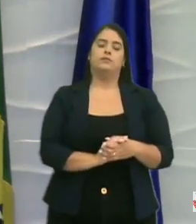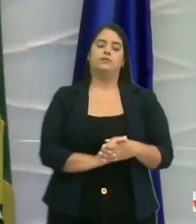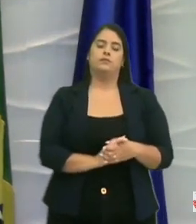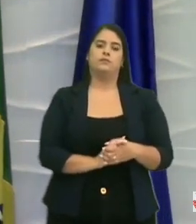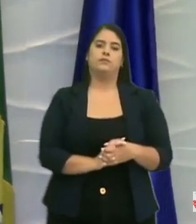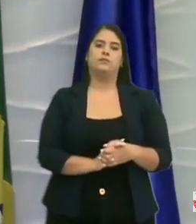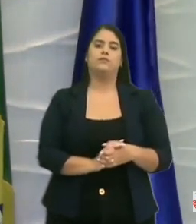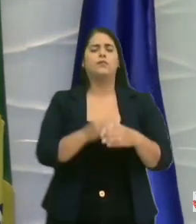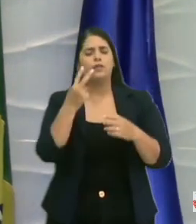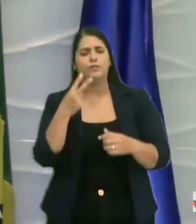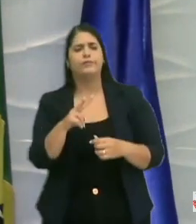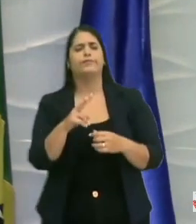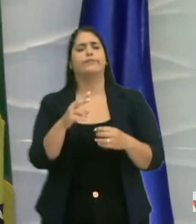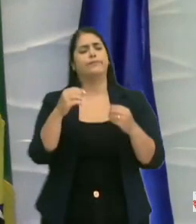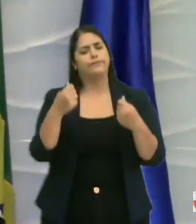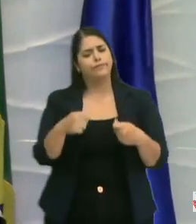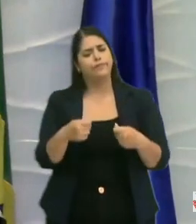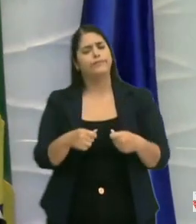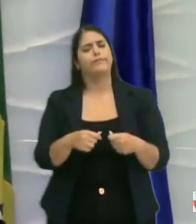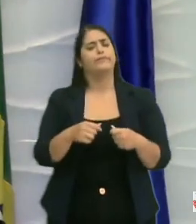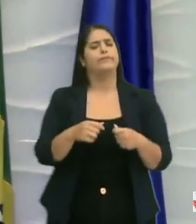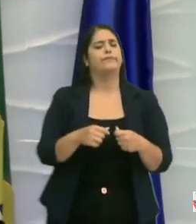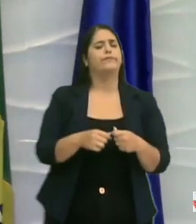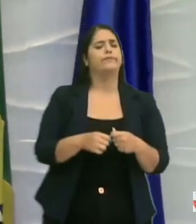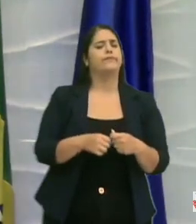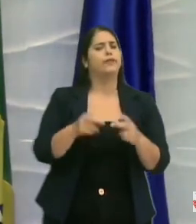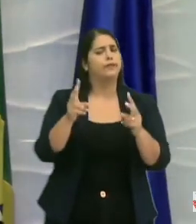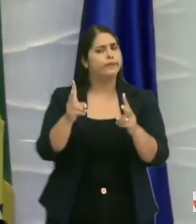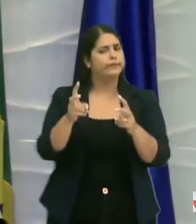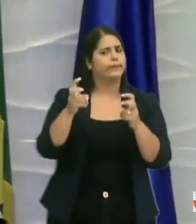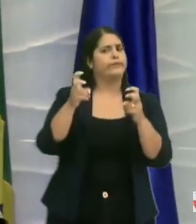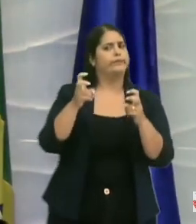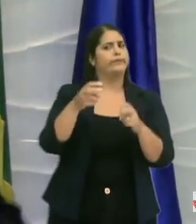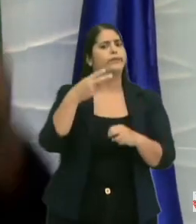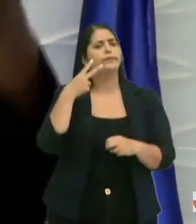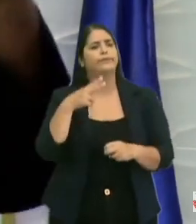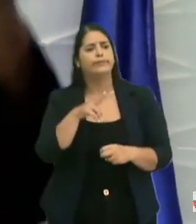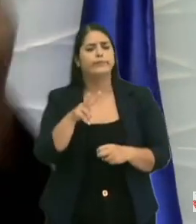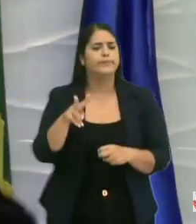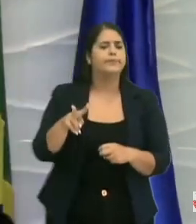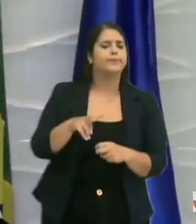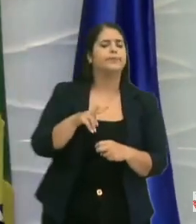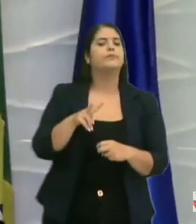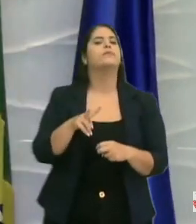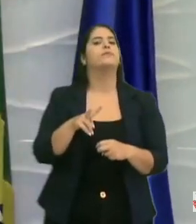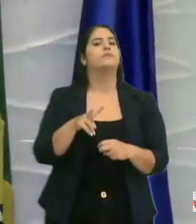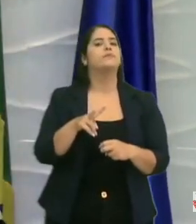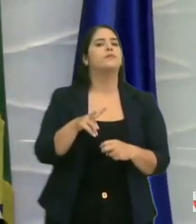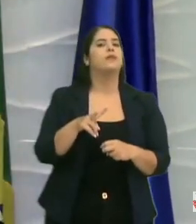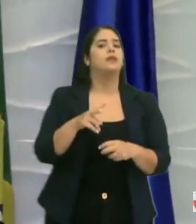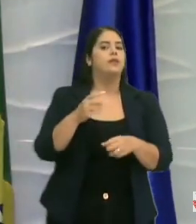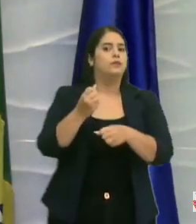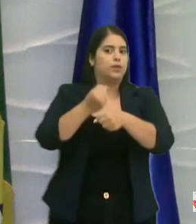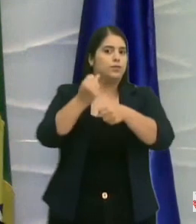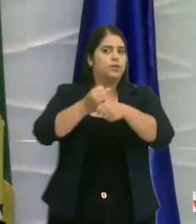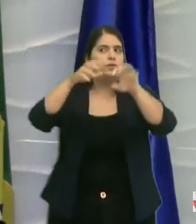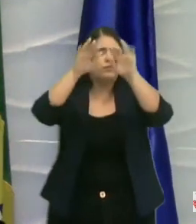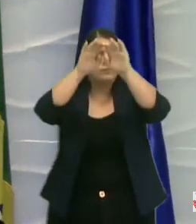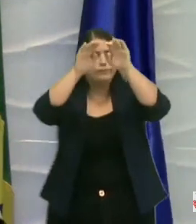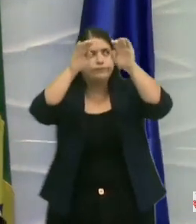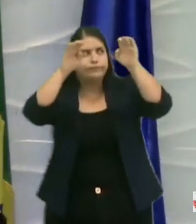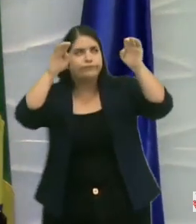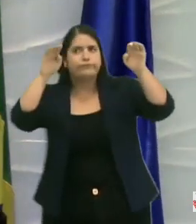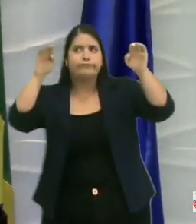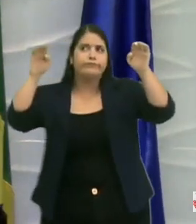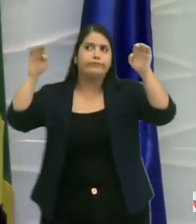Vamos ver. Vamos observar, vamos reformar aquele posto. Vai cair o estuco na cabeça do povo. Já está caindo, né? Já está um buraco